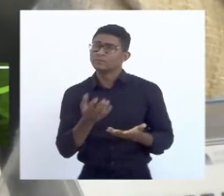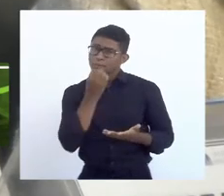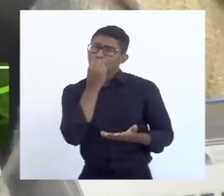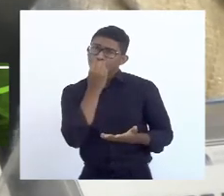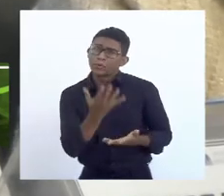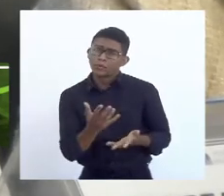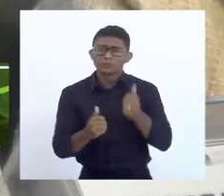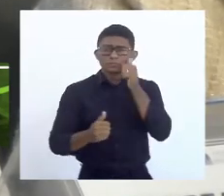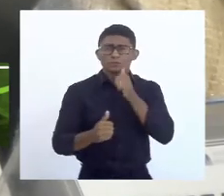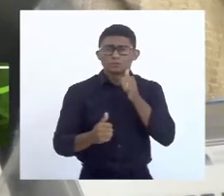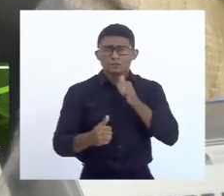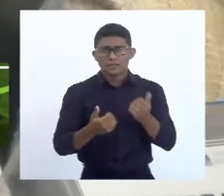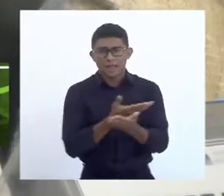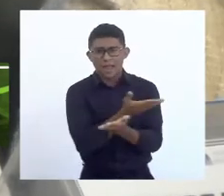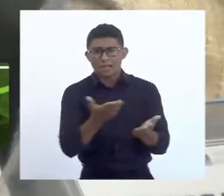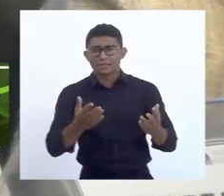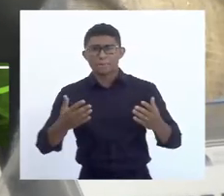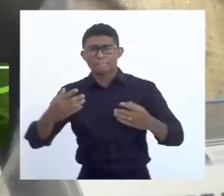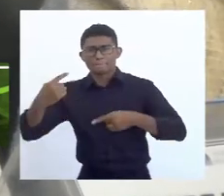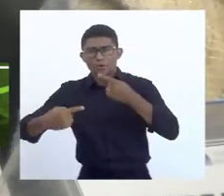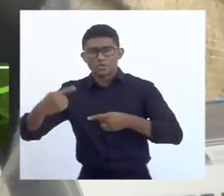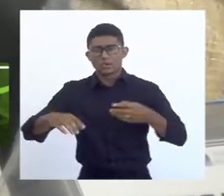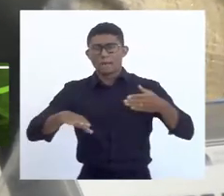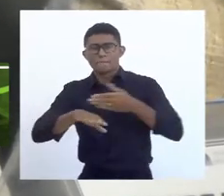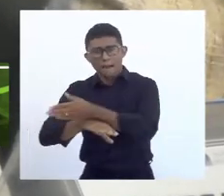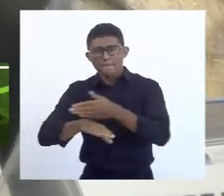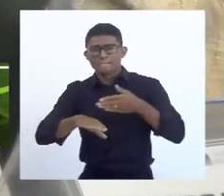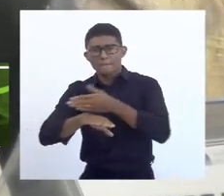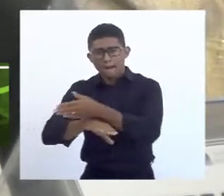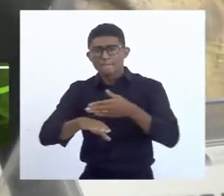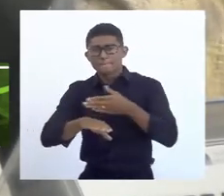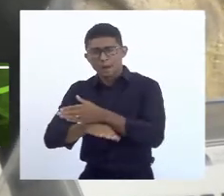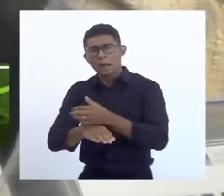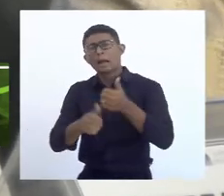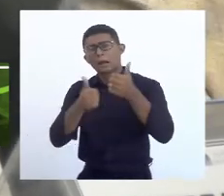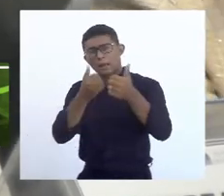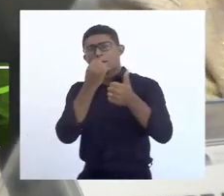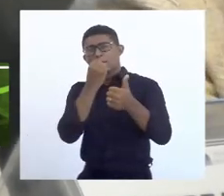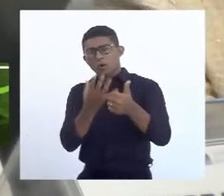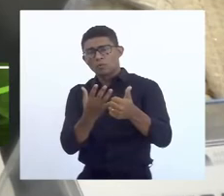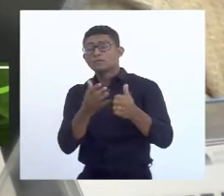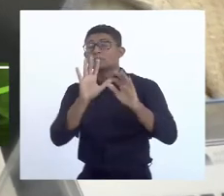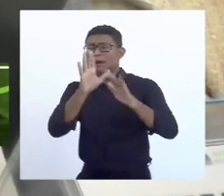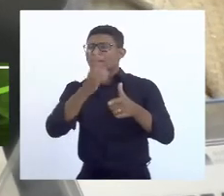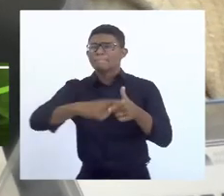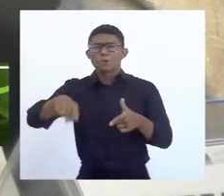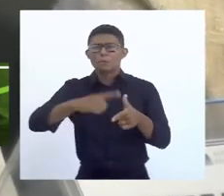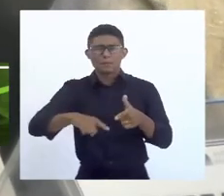se fortalecer enquanto um grupo, mas esse não é um problema das mulheres, isso é um problema do sistema.